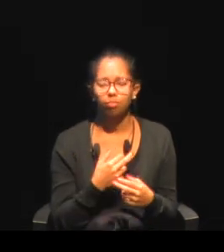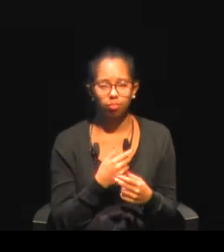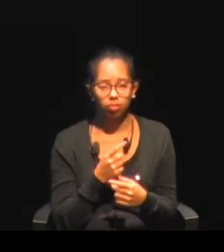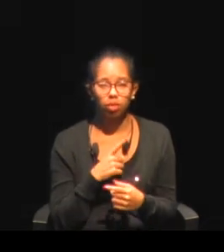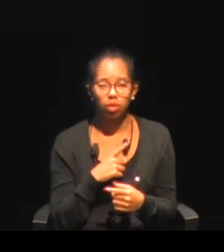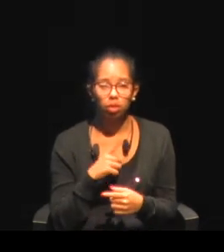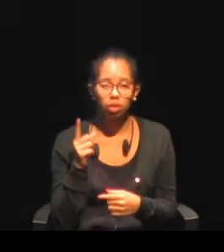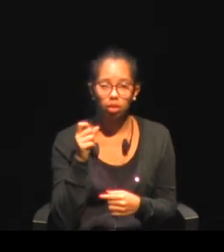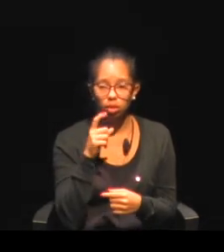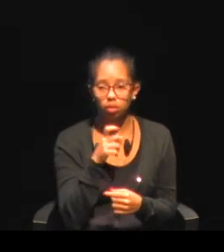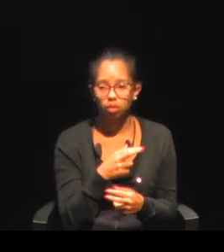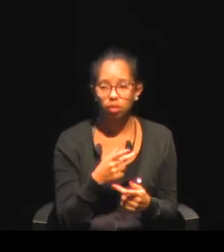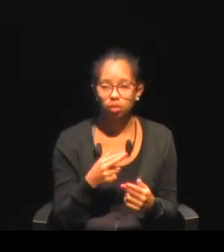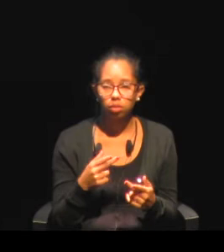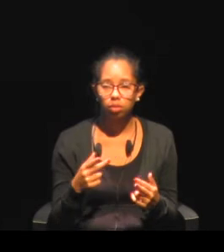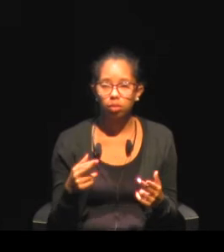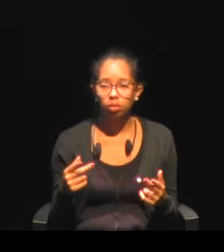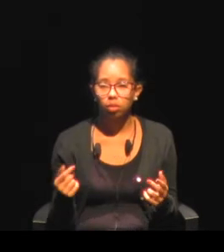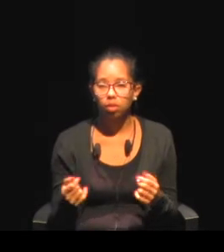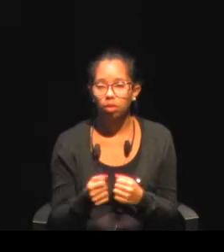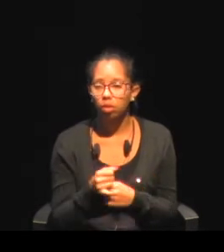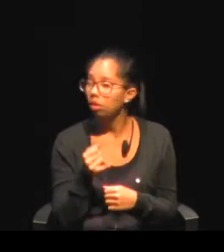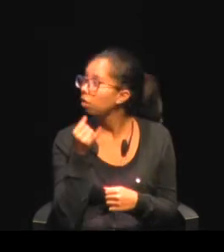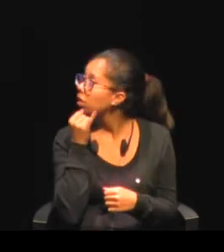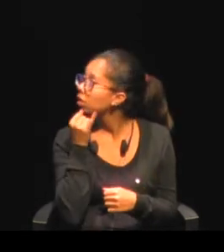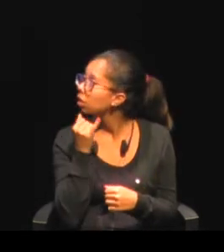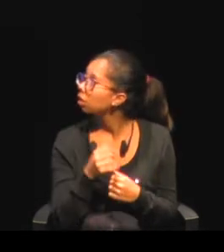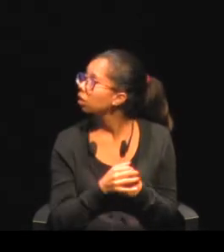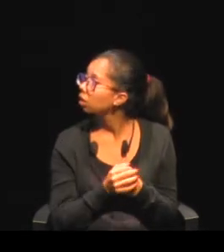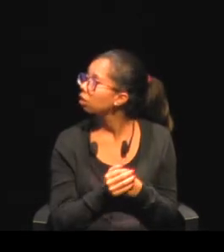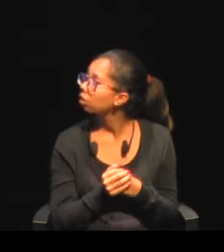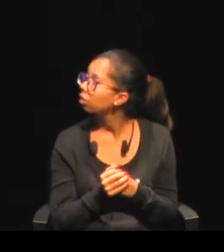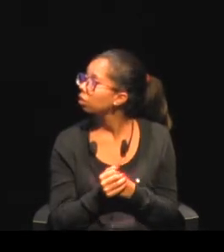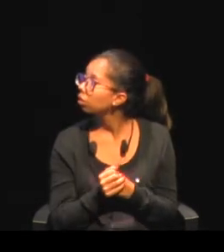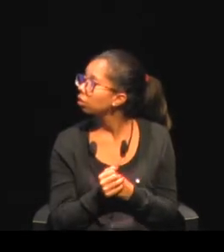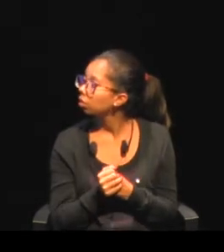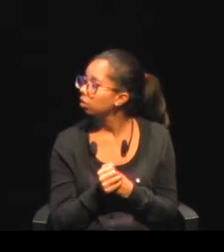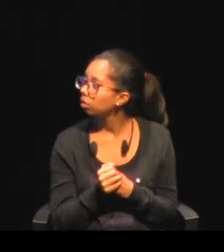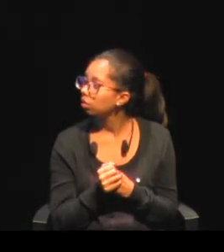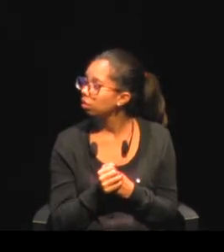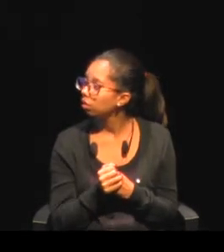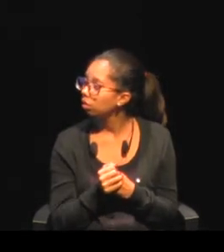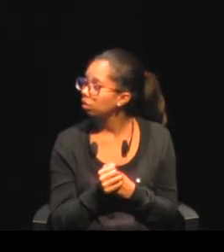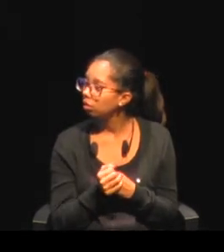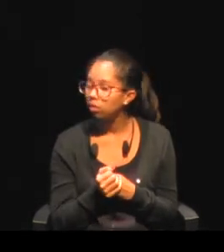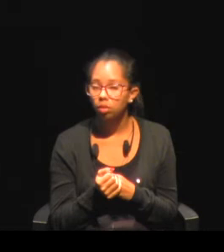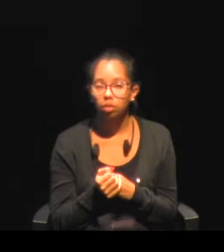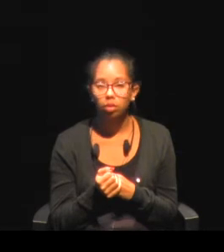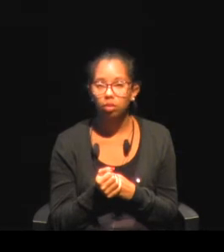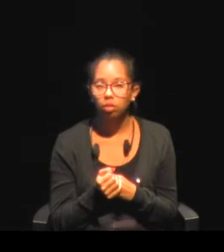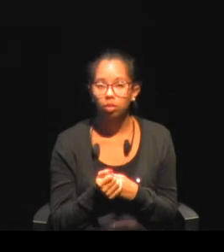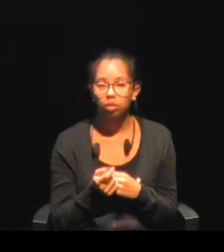E inúmeras dificuldades aconteceram ao longo dessa obra, intercorrências, e que o projeto foi se adequando também. A gente